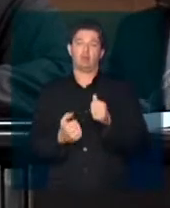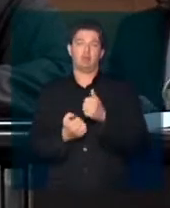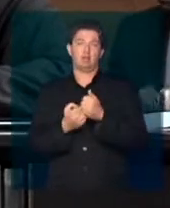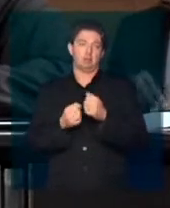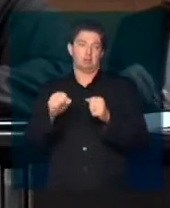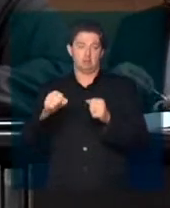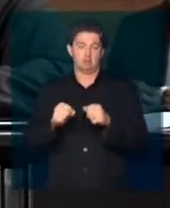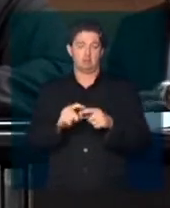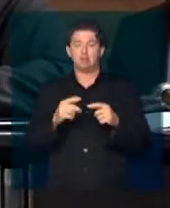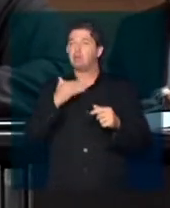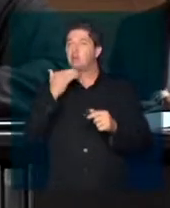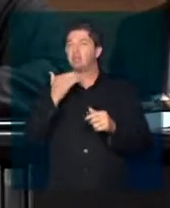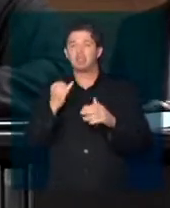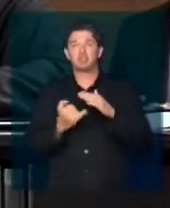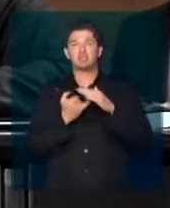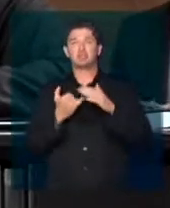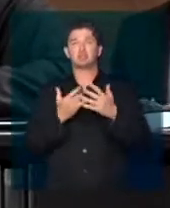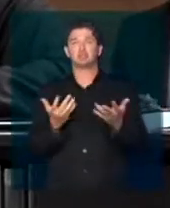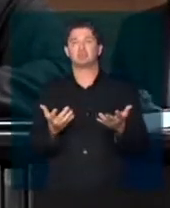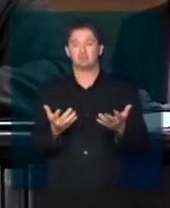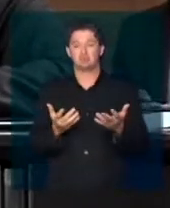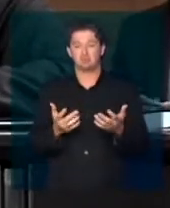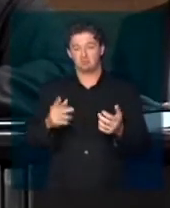para nenhuma instituição se